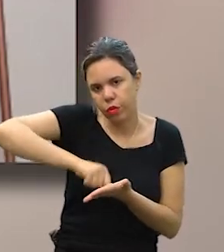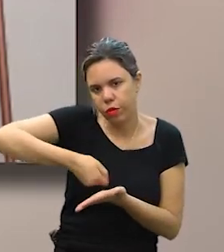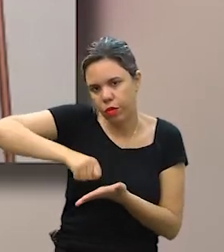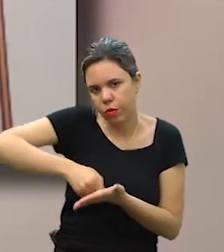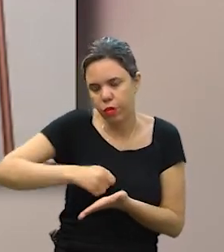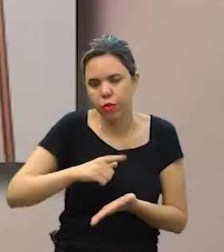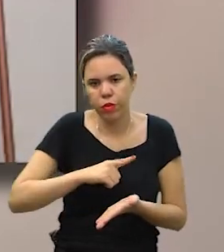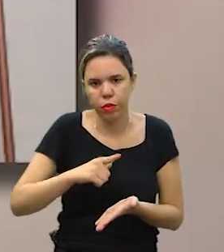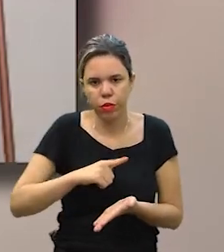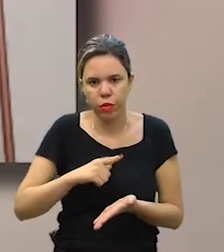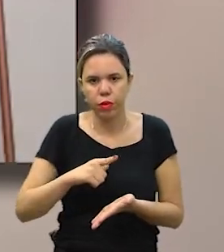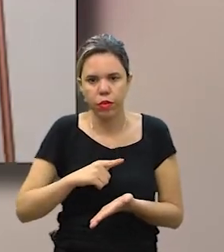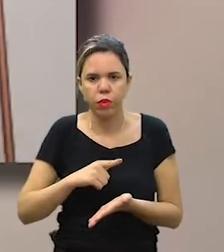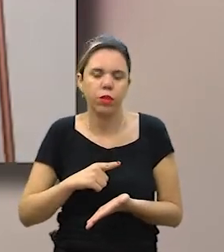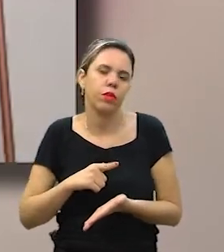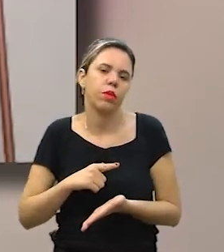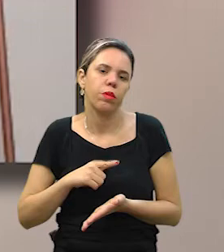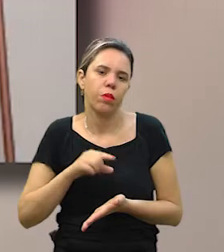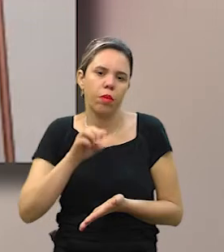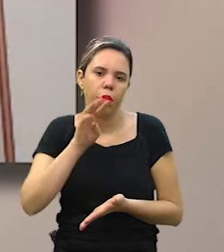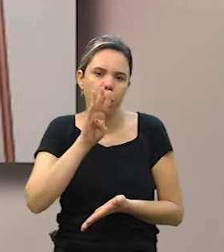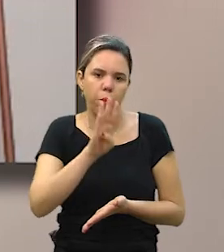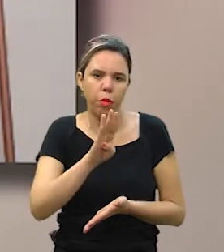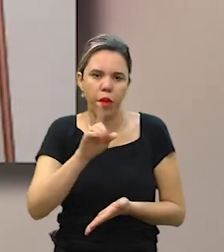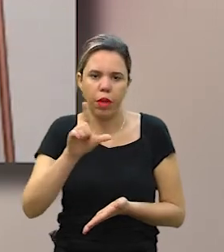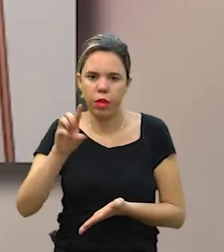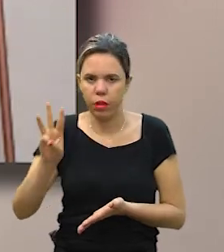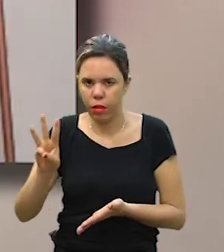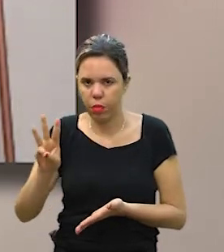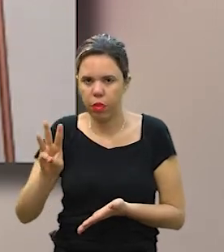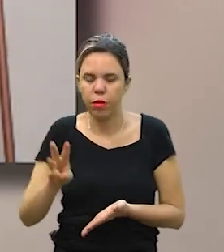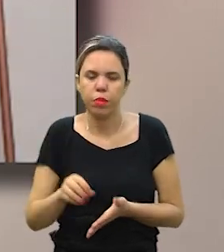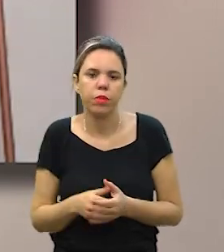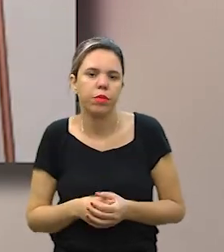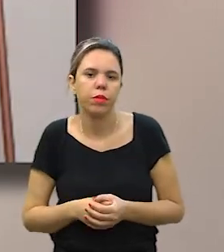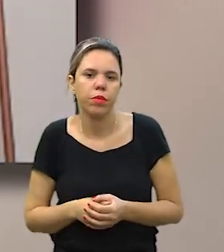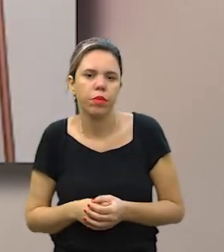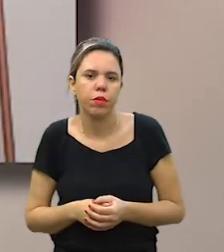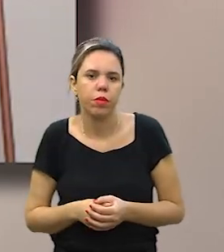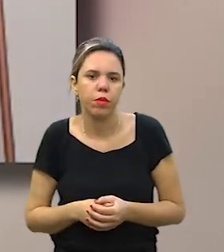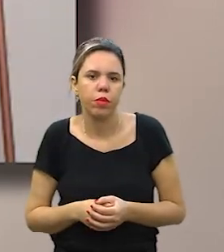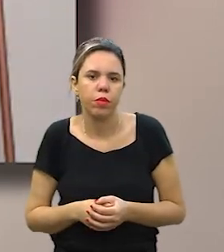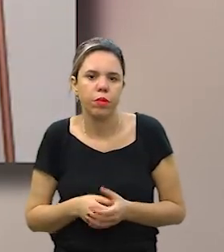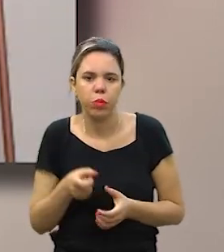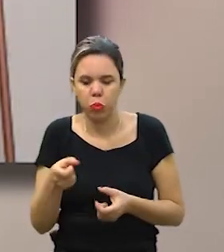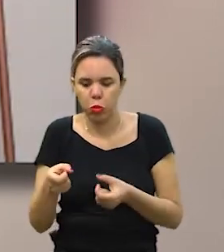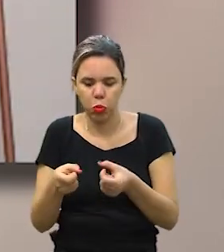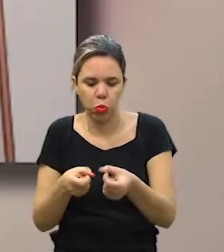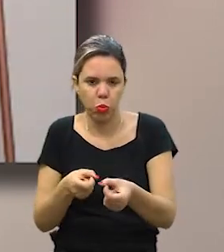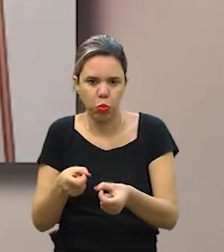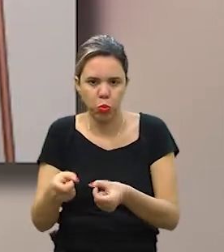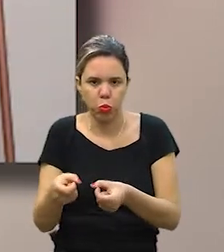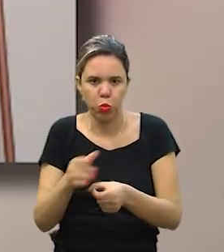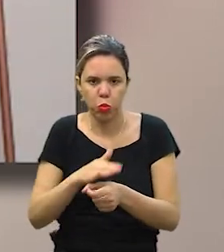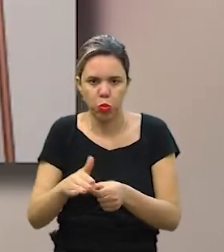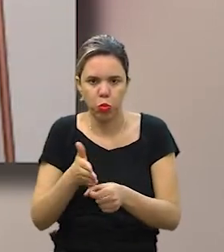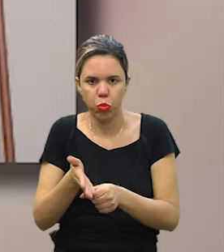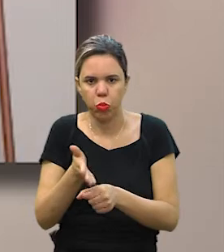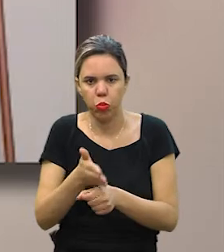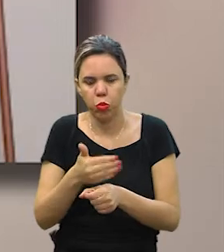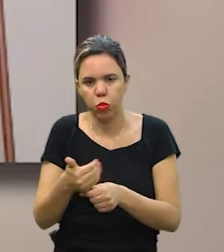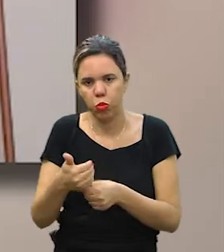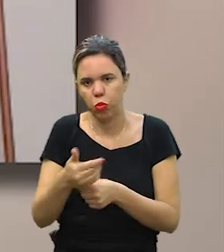amassadinha. Nós temos o BLW, que são os alimentos em pedaços, e para isso existem